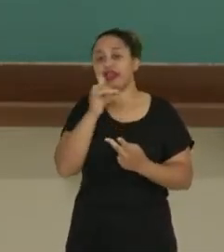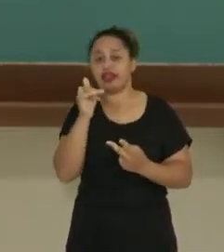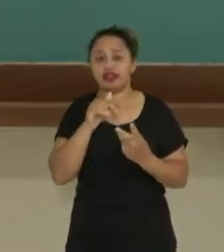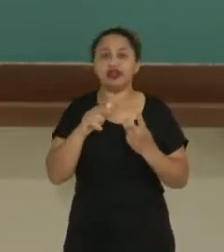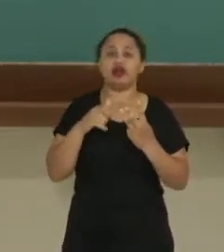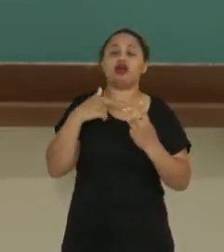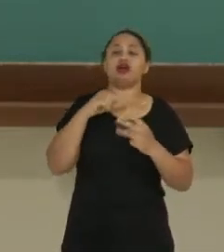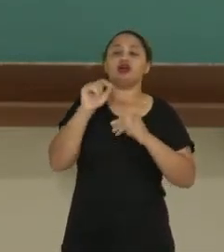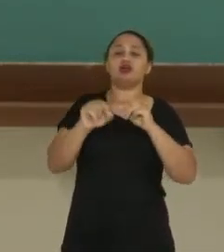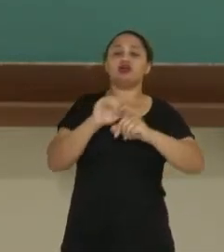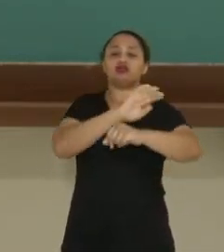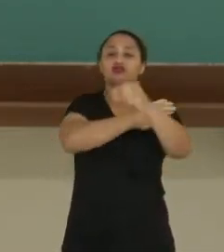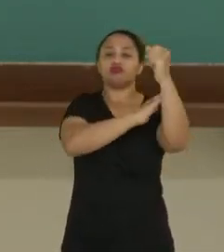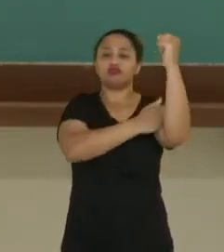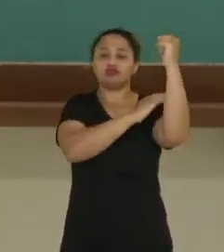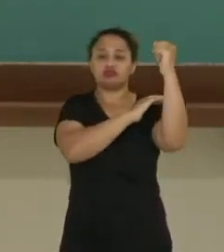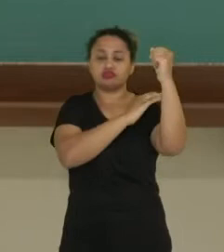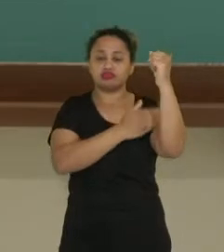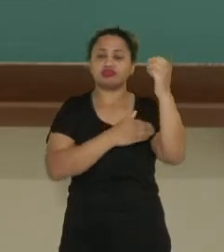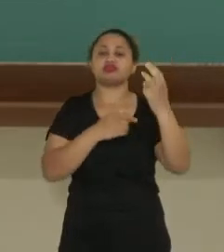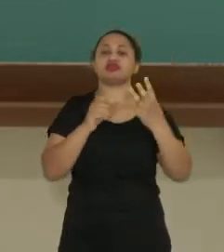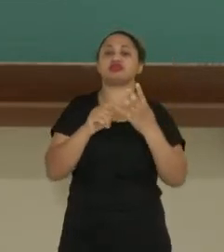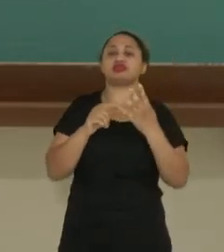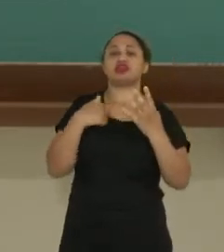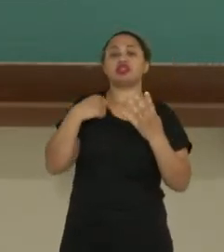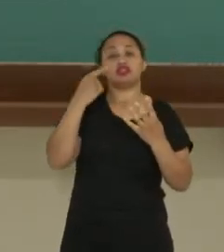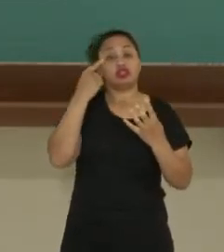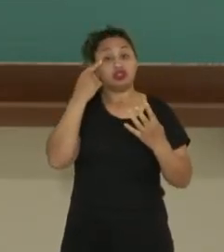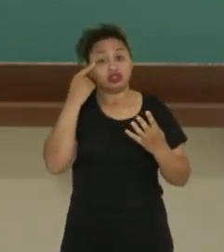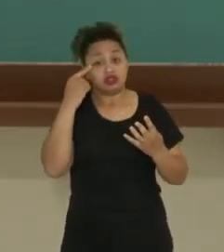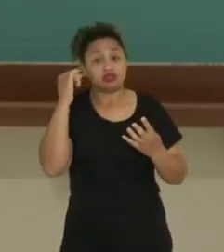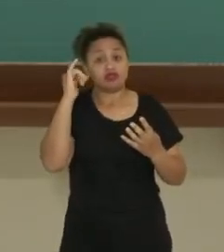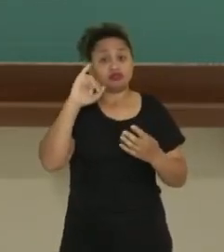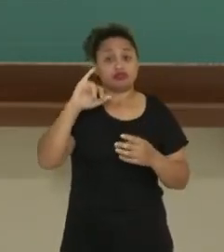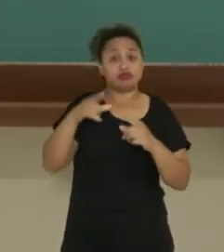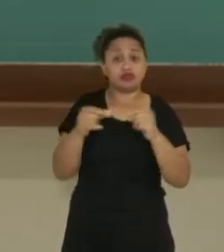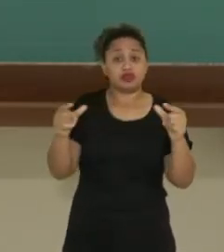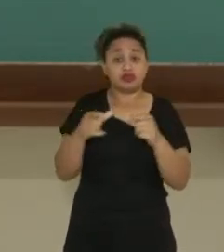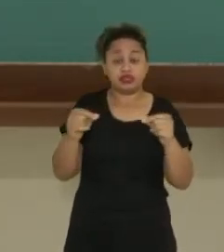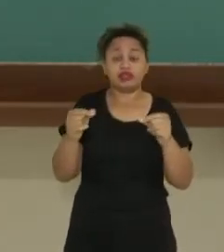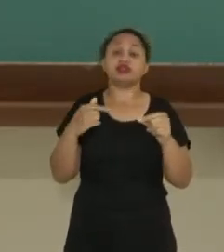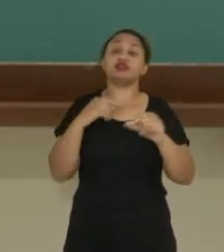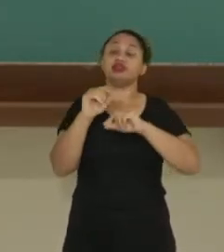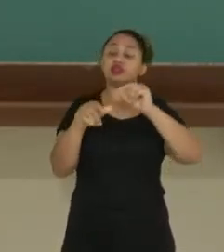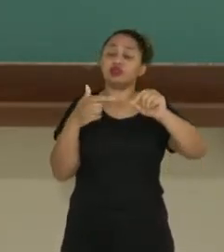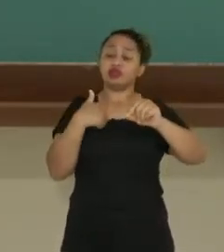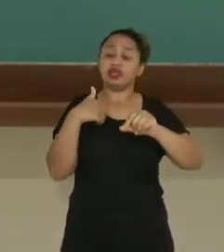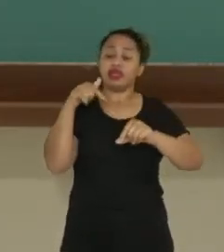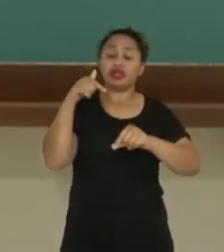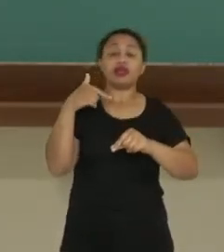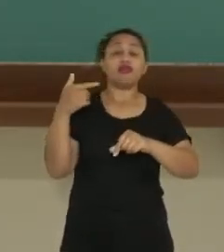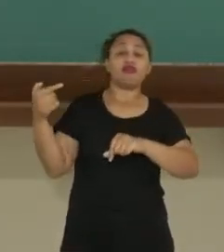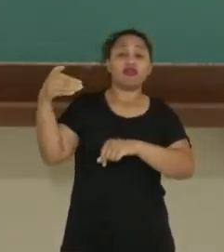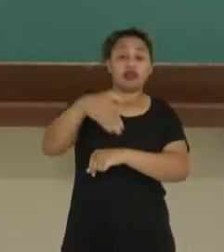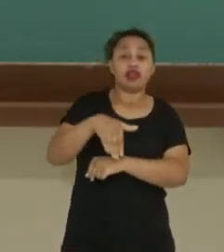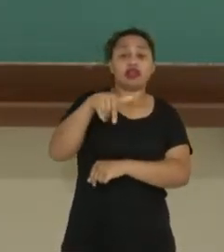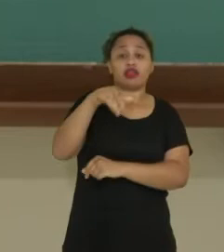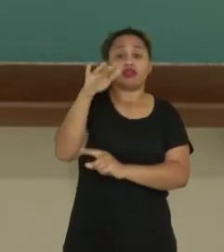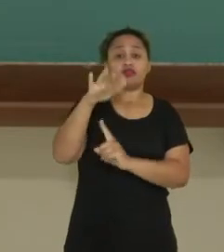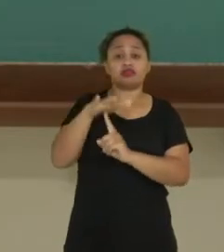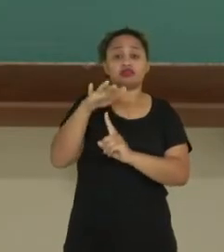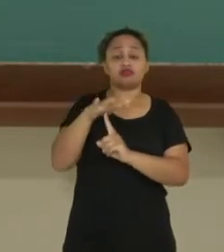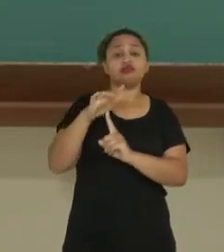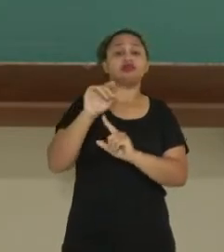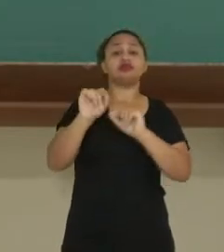poloneses, ucranianos, japoneses que procuram no Brasil, procuram no Paraná melhores condições de vida, né,